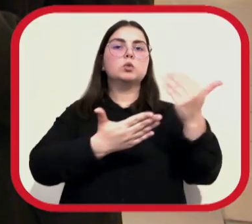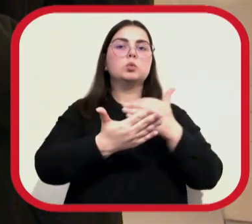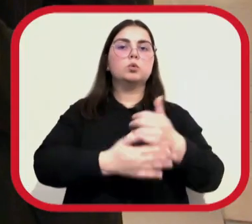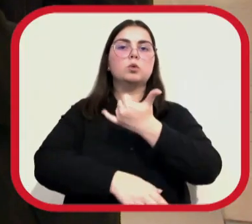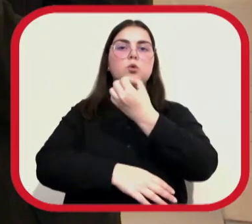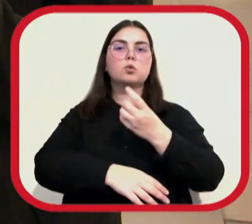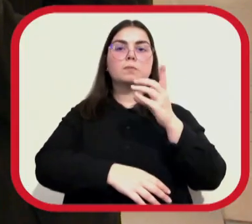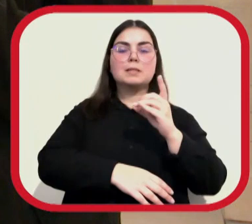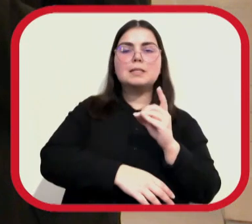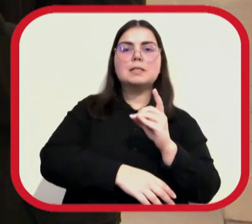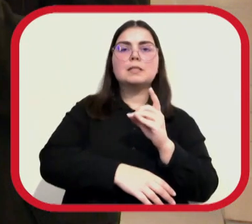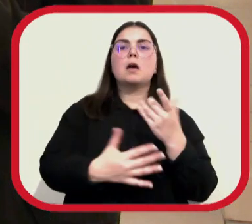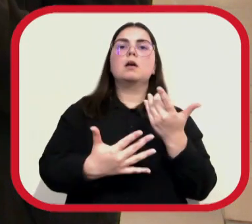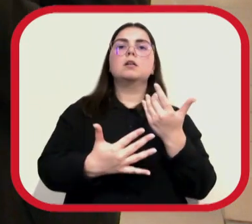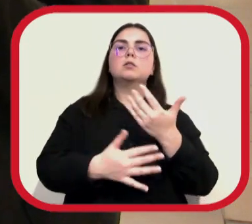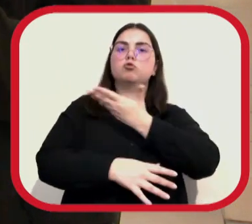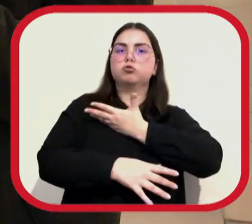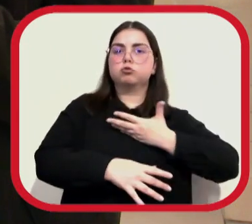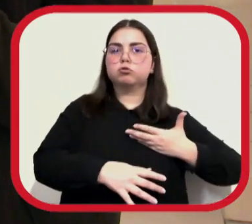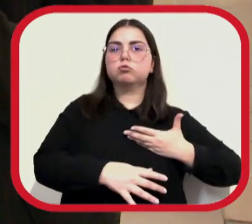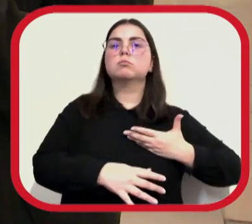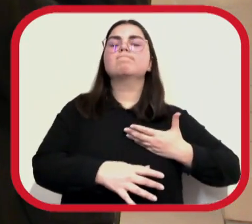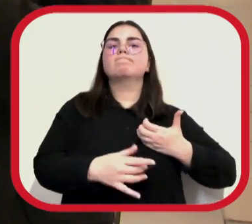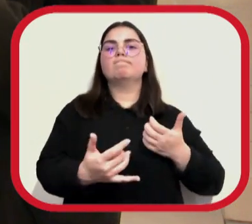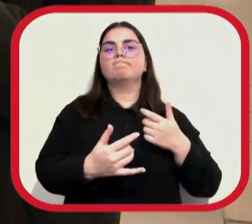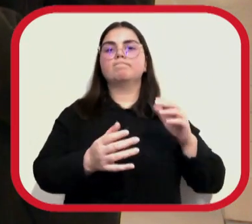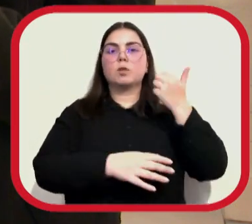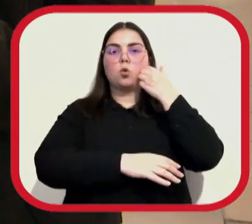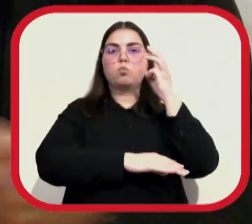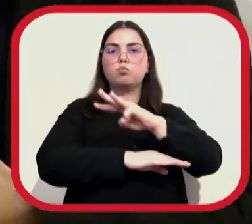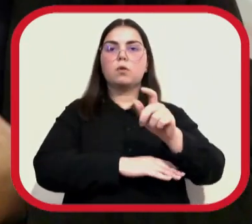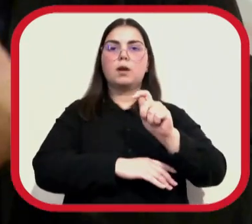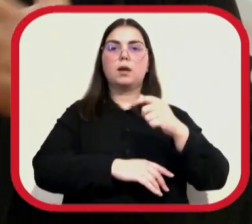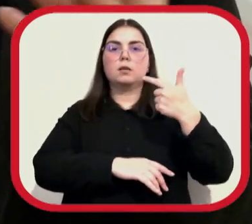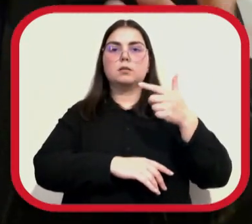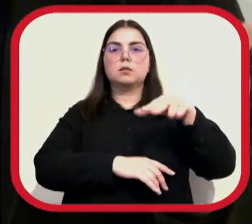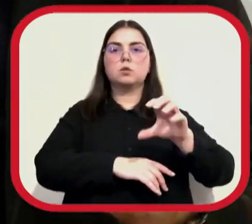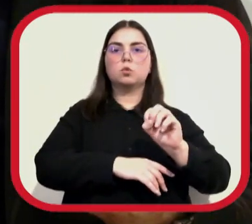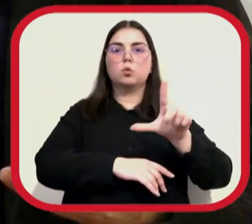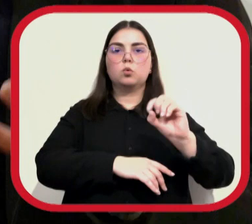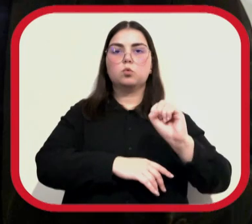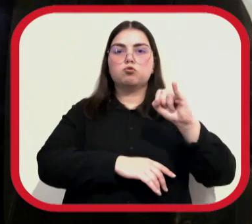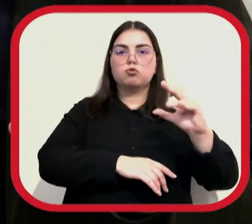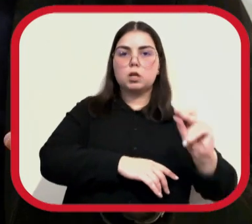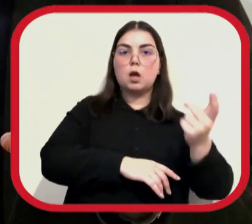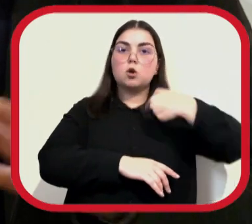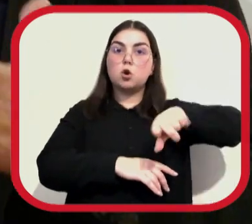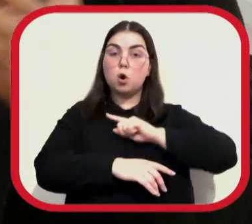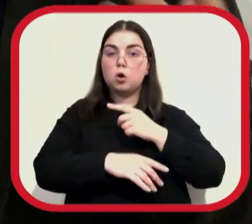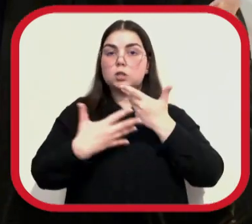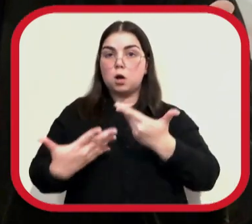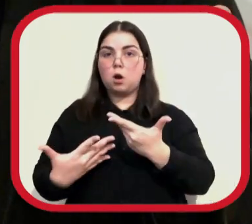em 2006 foram salvaguardadas pelo Museu de Etnologia. Estamos a funcionar como um único